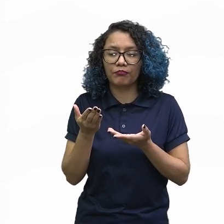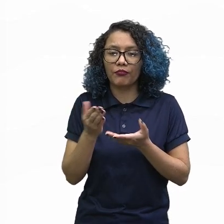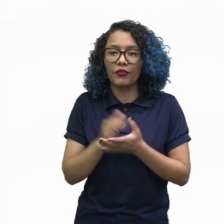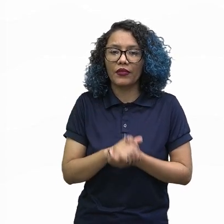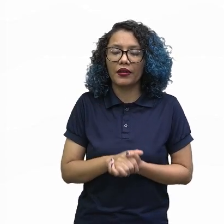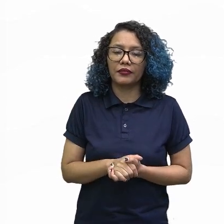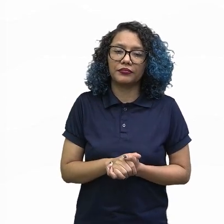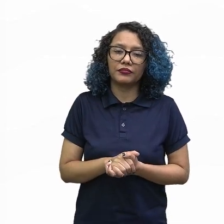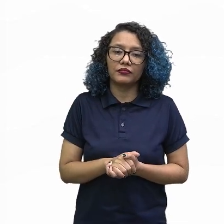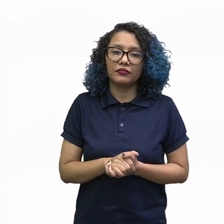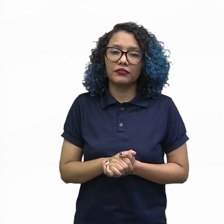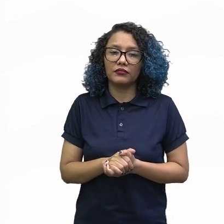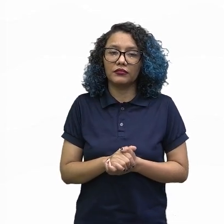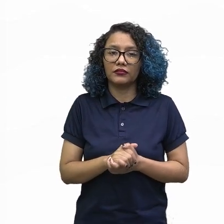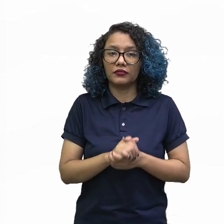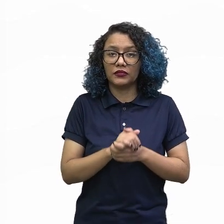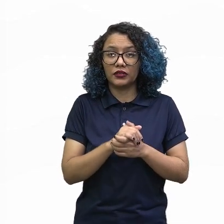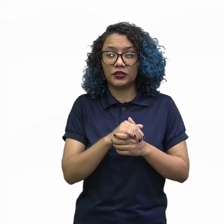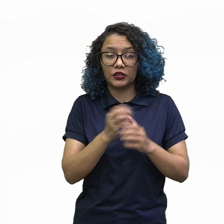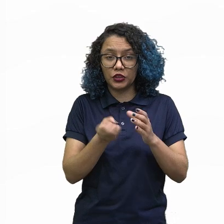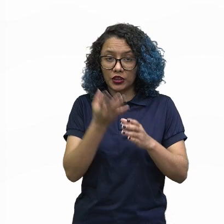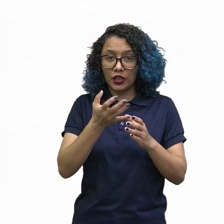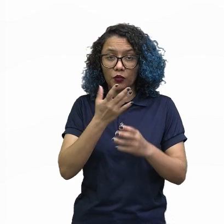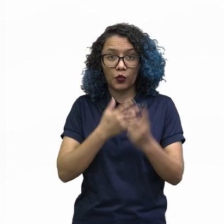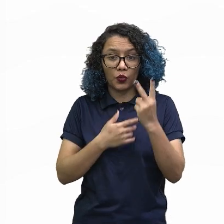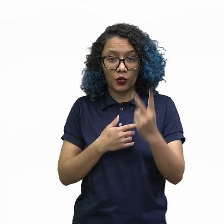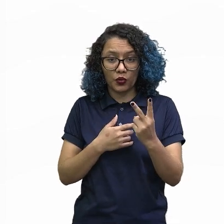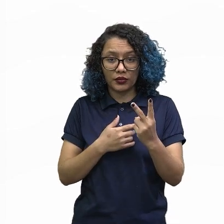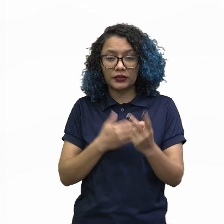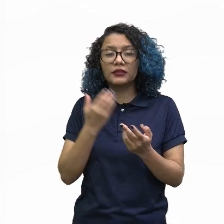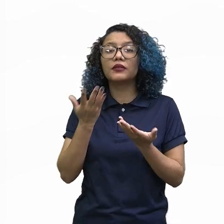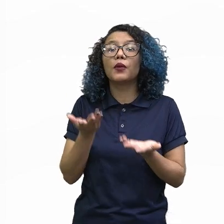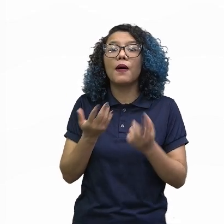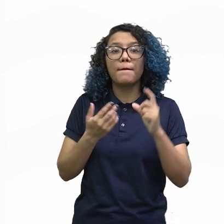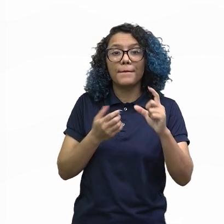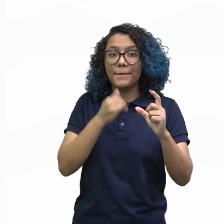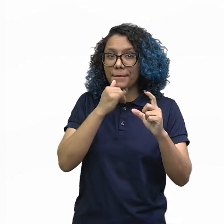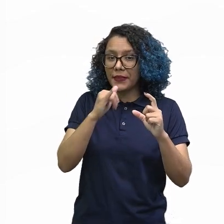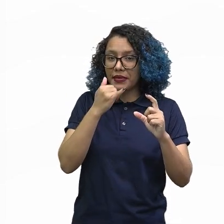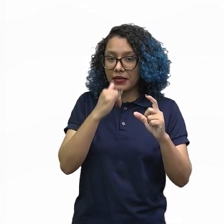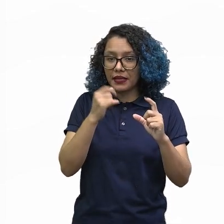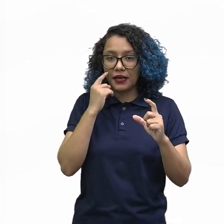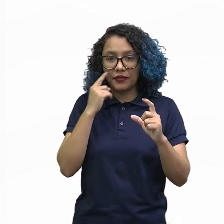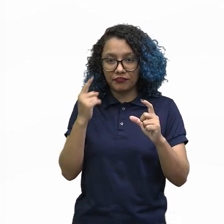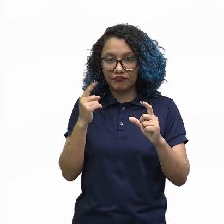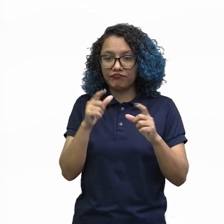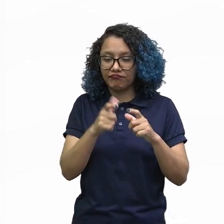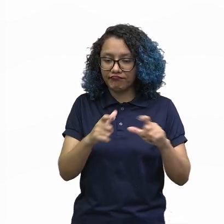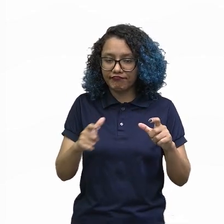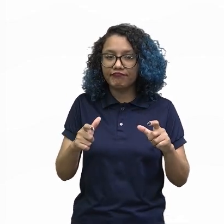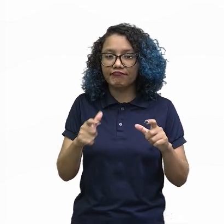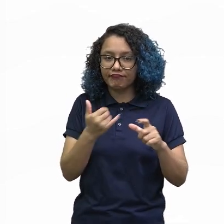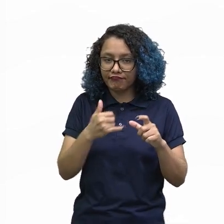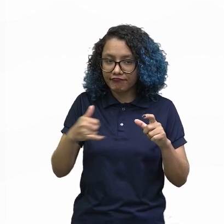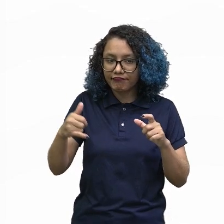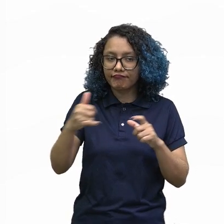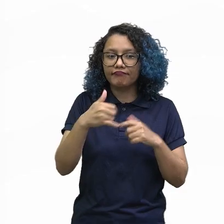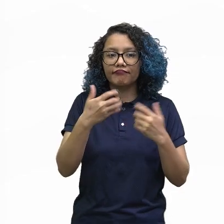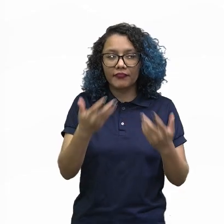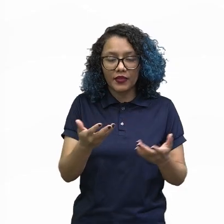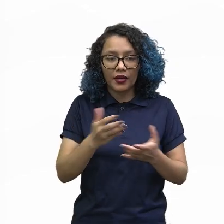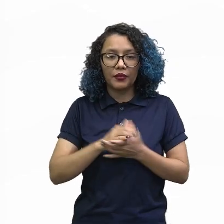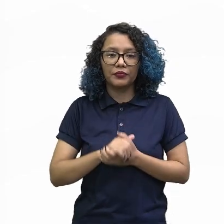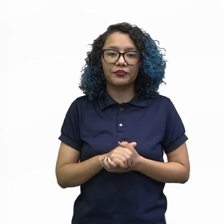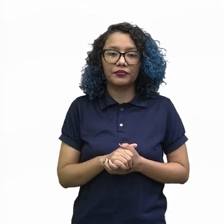aí dois geradores, que são as duas pilhas que estão alimentando o circuito. Dizemos então que nesses casos são